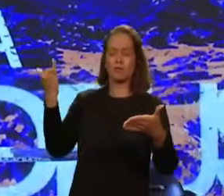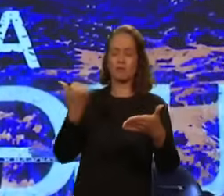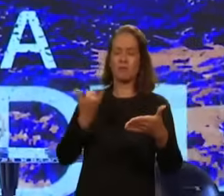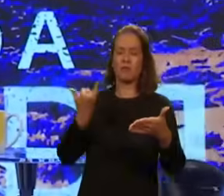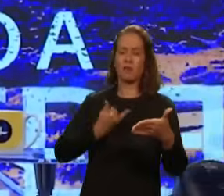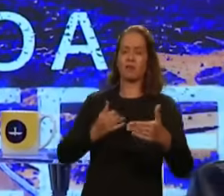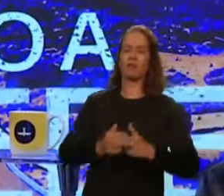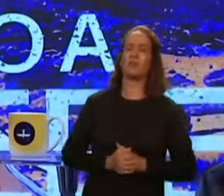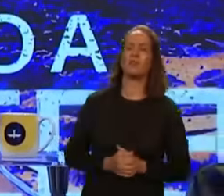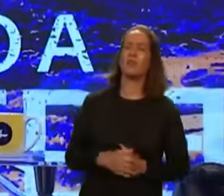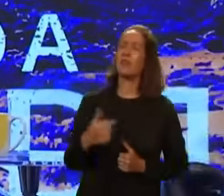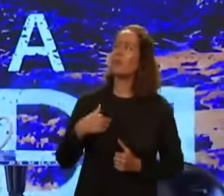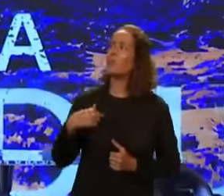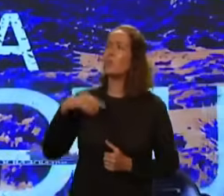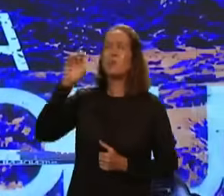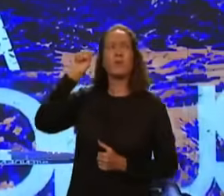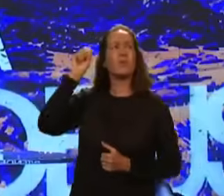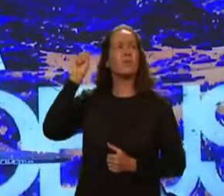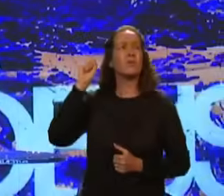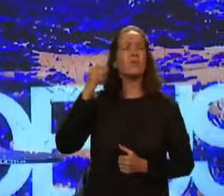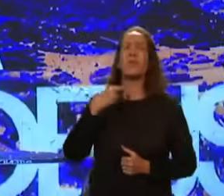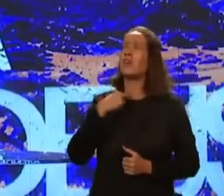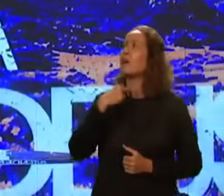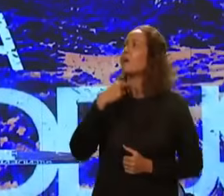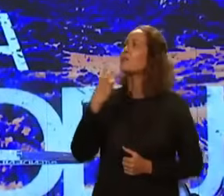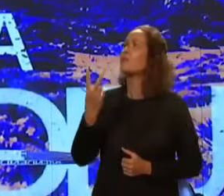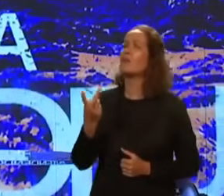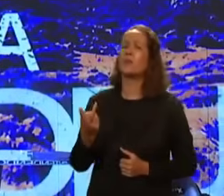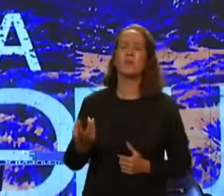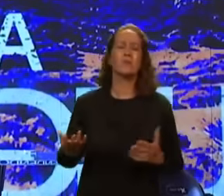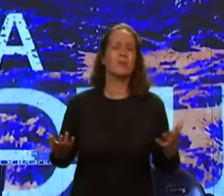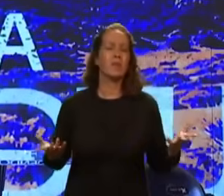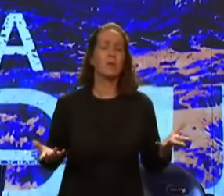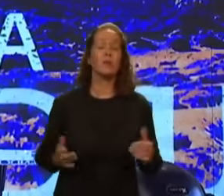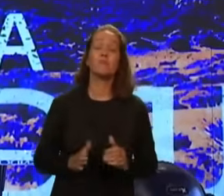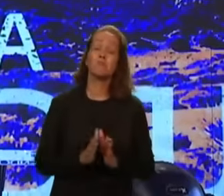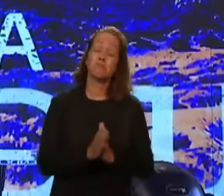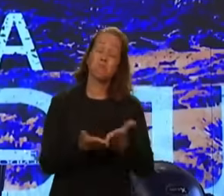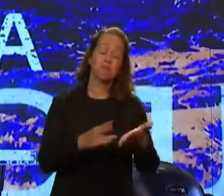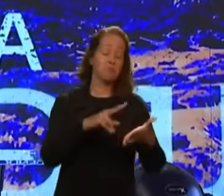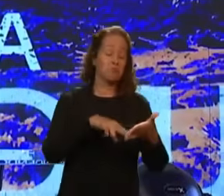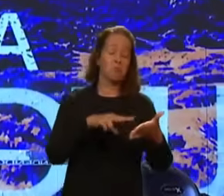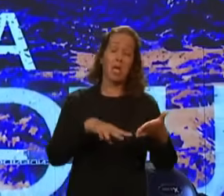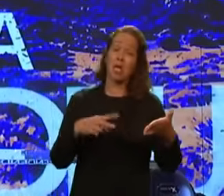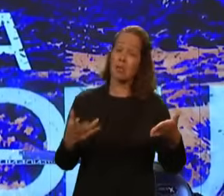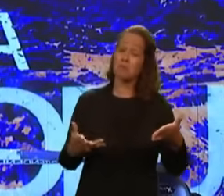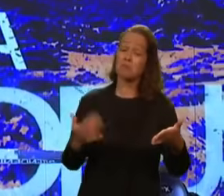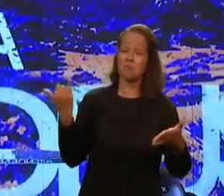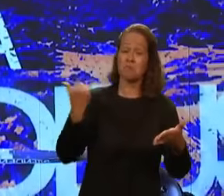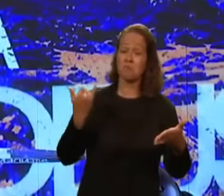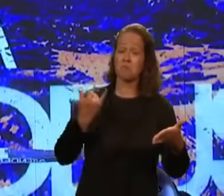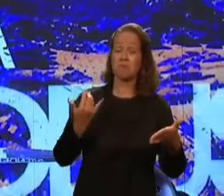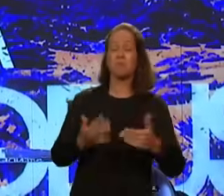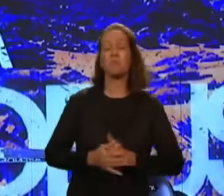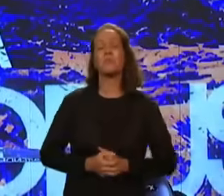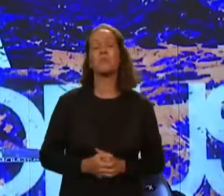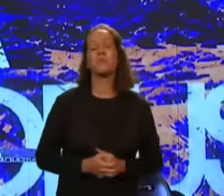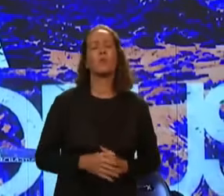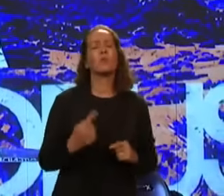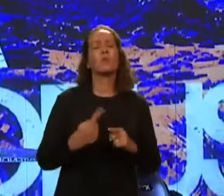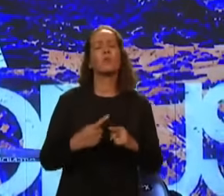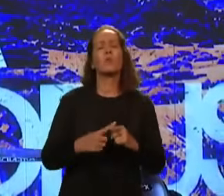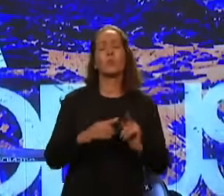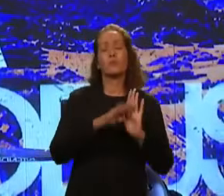Ai, pastor, eu nunca ouvi a voz de Deus. Lê a Bíblia em voz alta, você vai ouvir. Quarto, por que Deus demora?